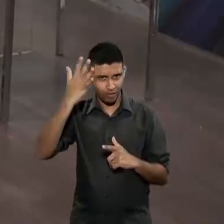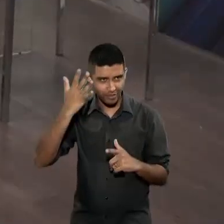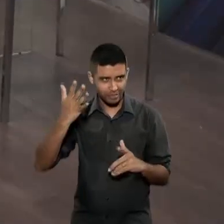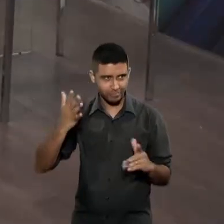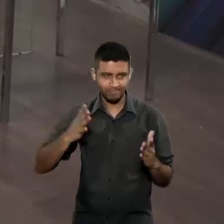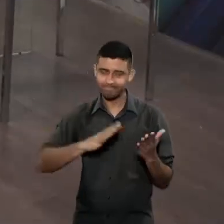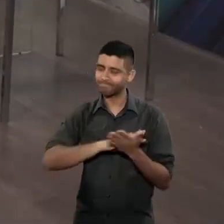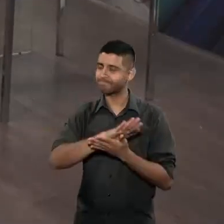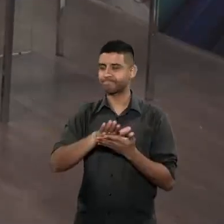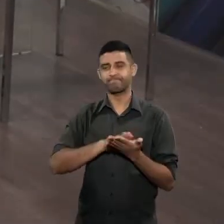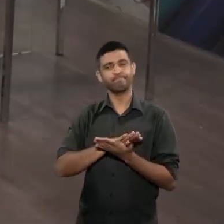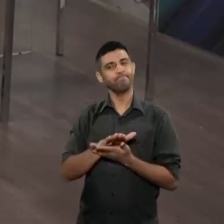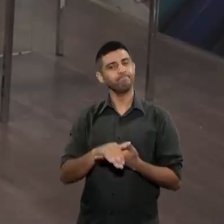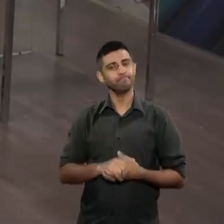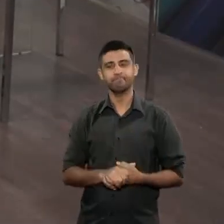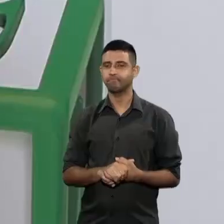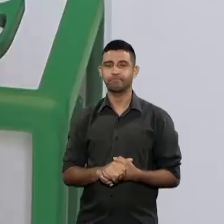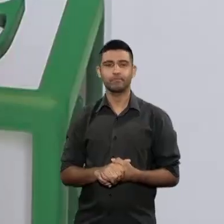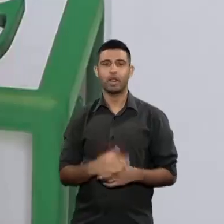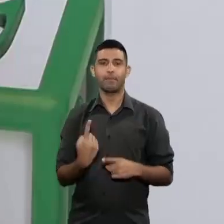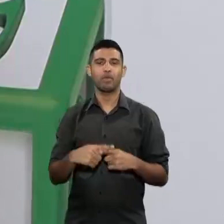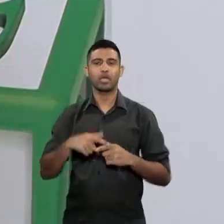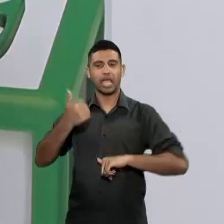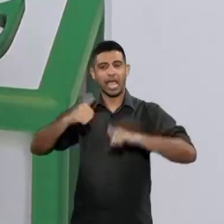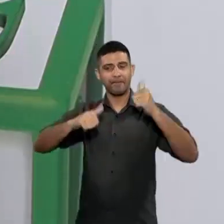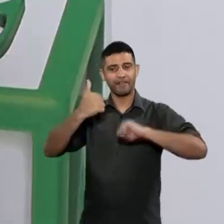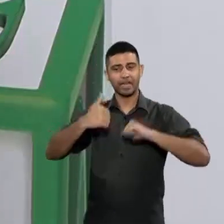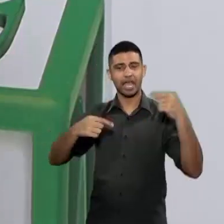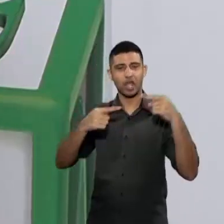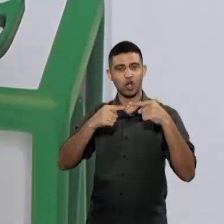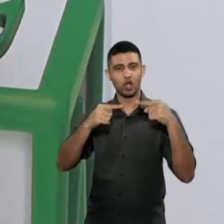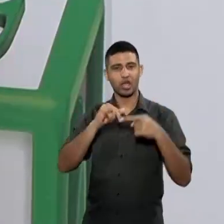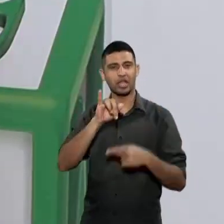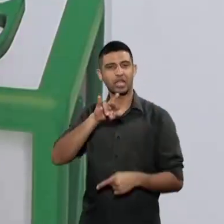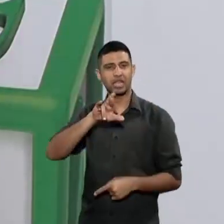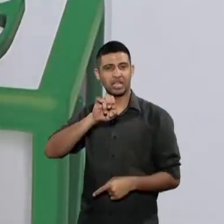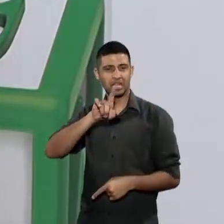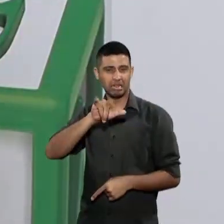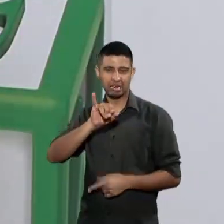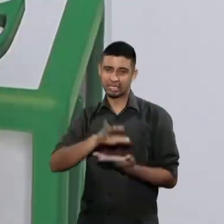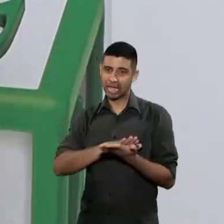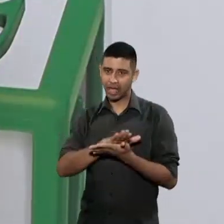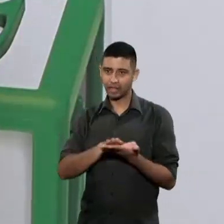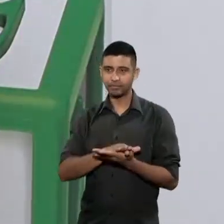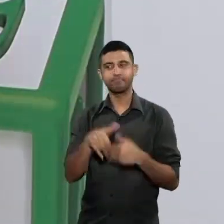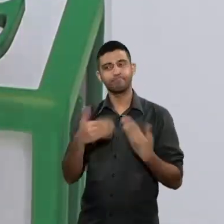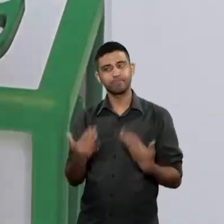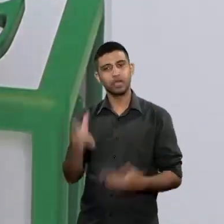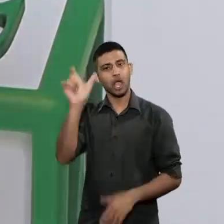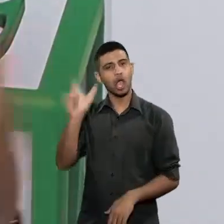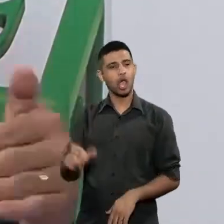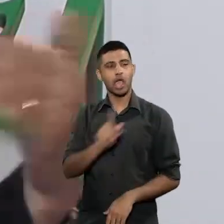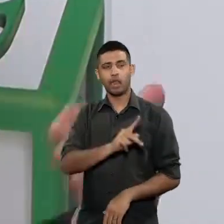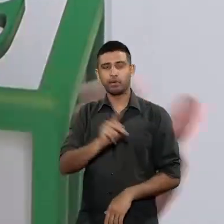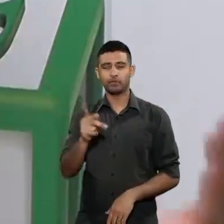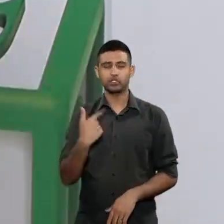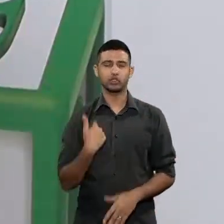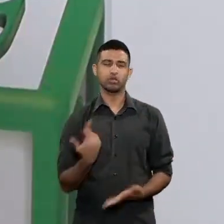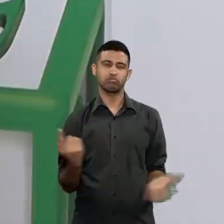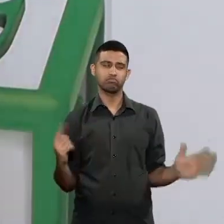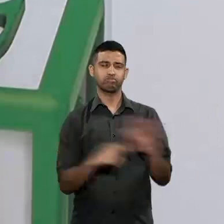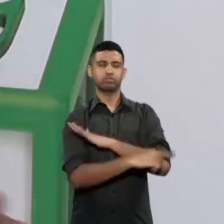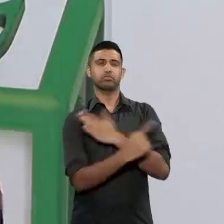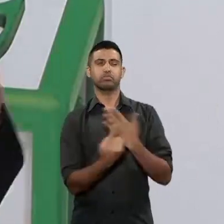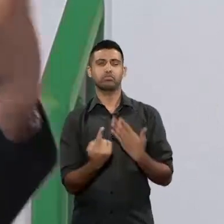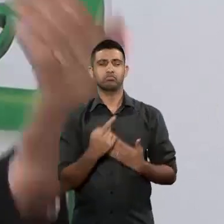resolvido. Ainda não tinha sido avaliada para a síndrome de Irlen. Então, a professora, com esse